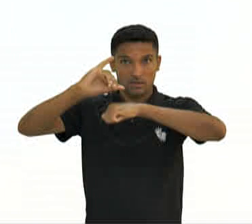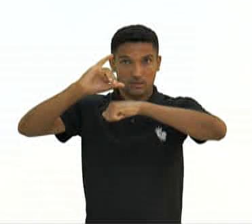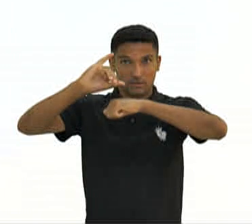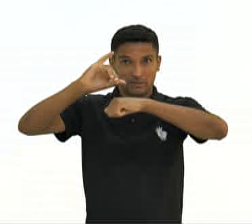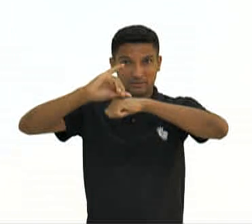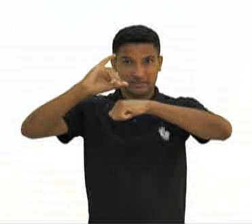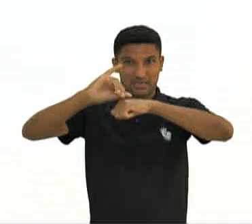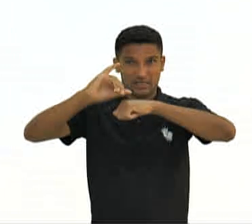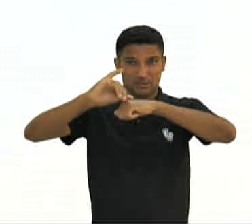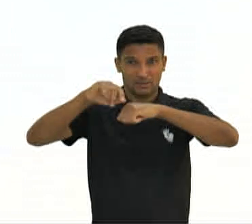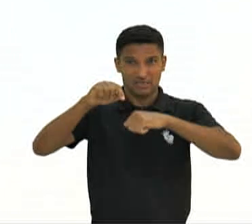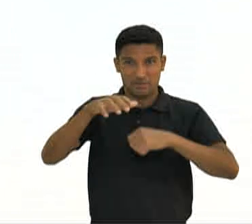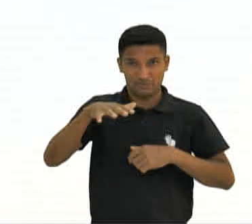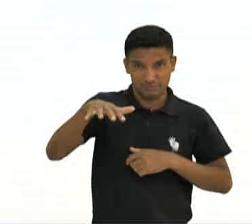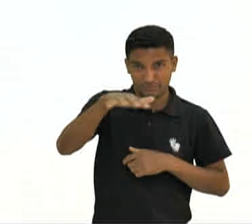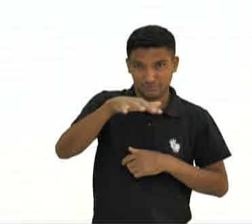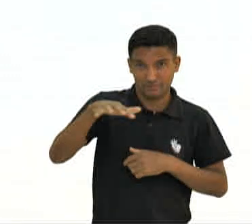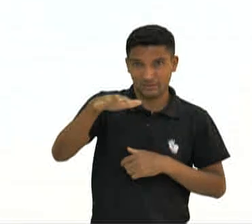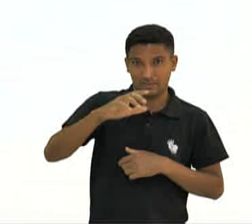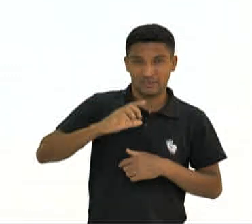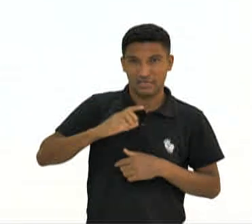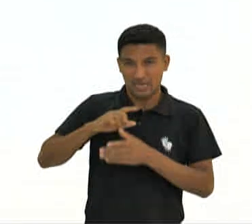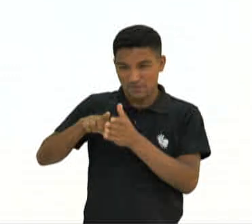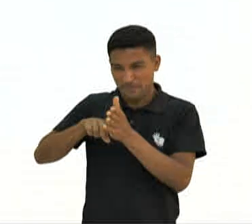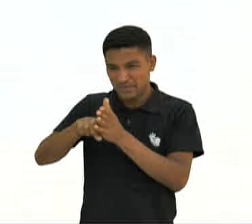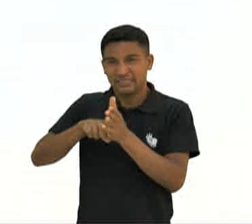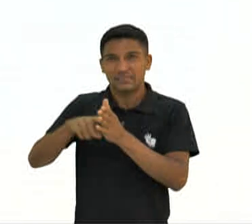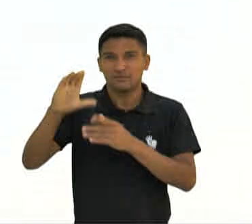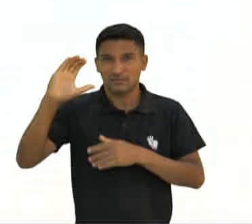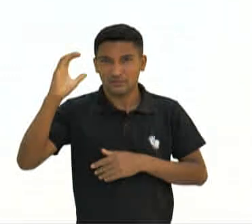100 organizações de investigação, de